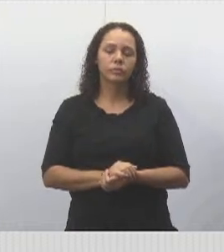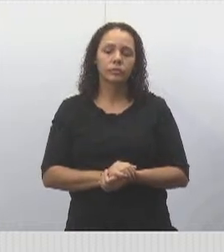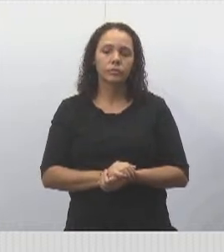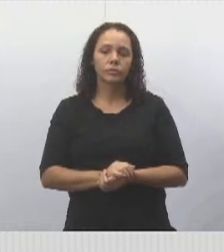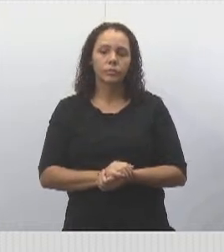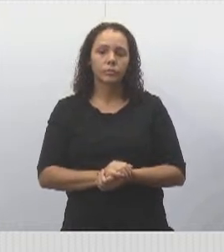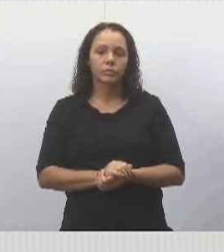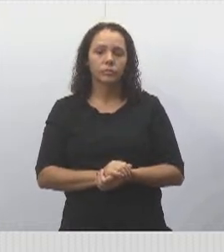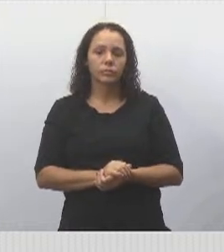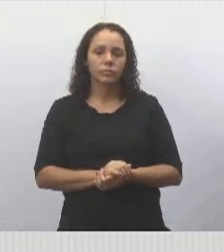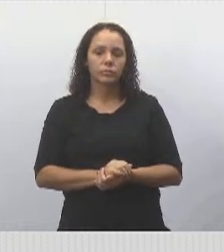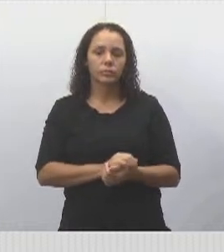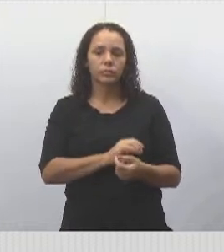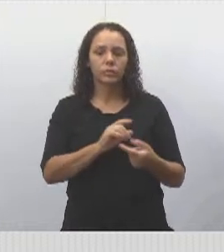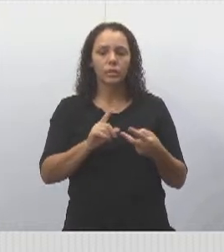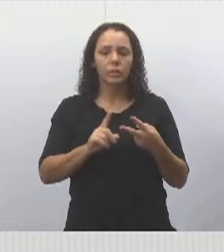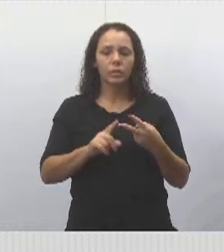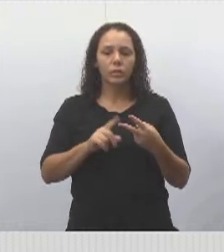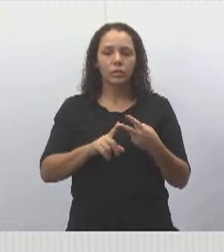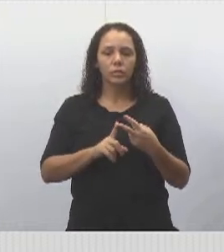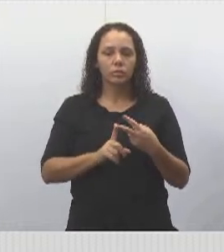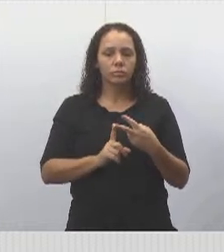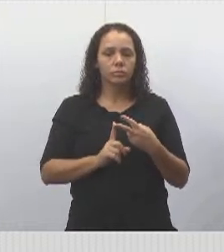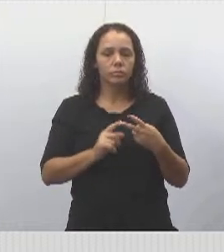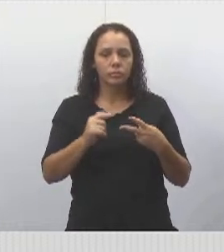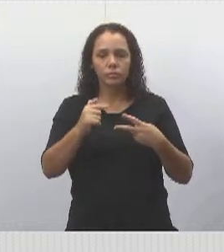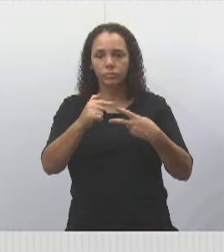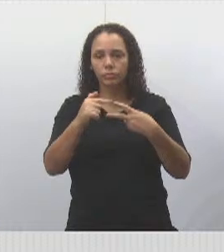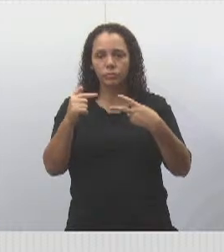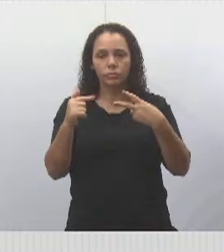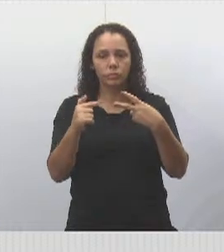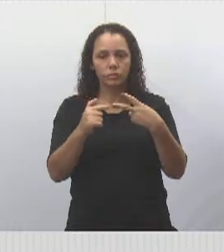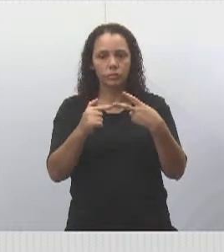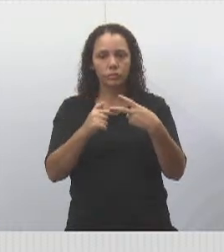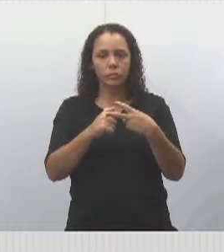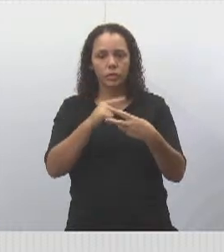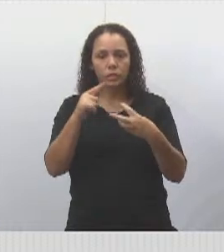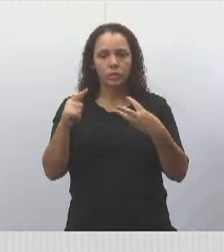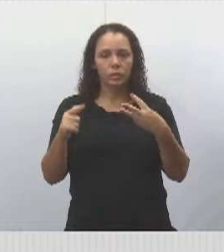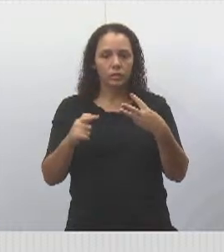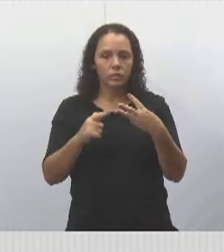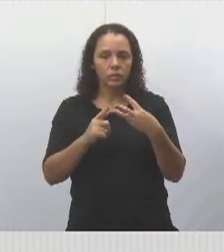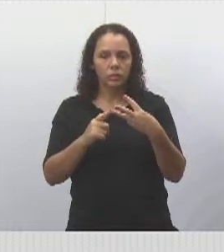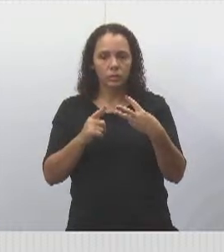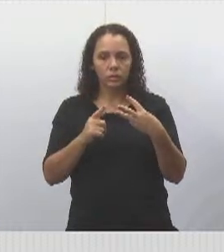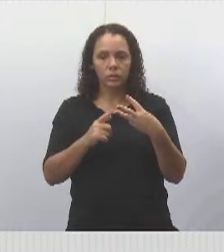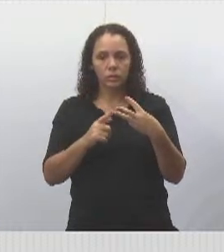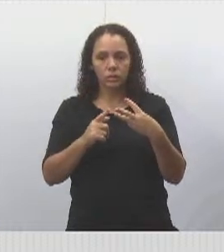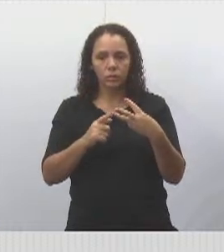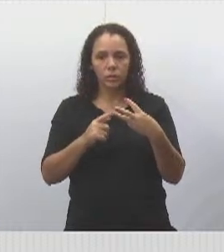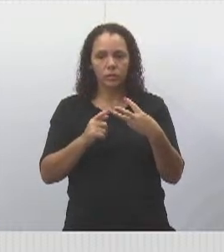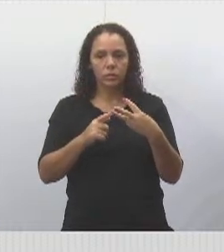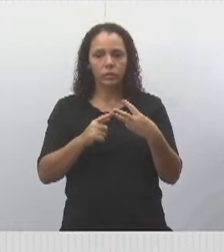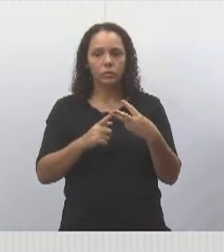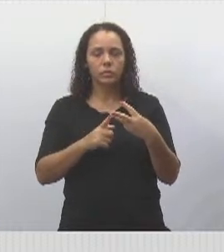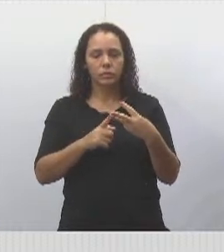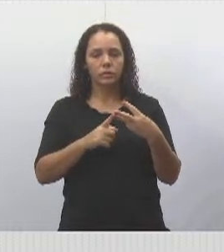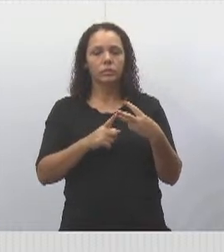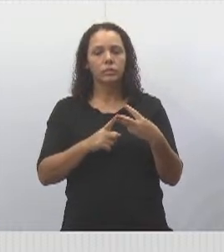Implantação do Observatório de Direitos Humanos, o audiobook do livro Abolicionista e a publicação do livro Revisitando a